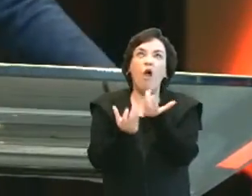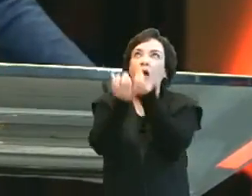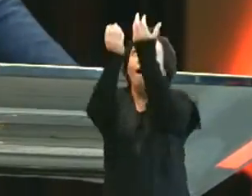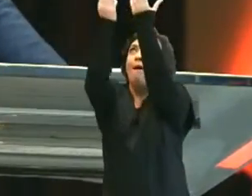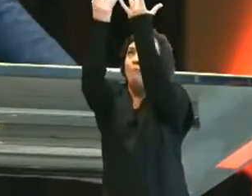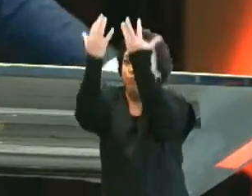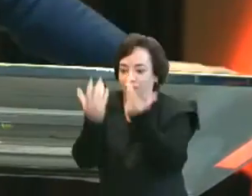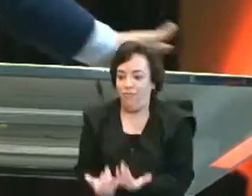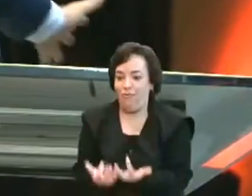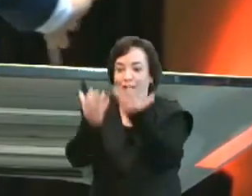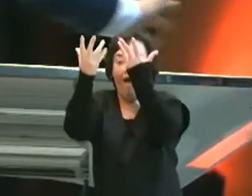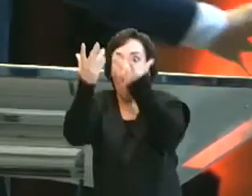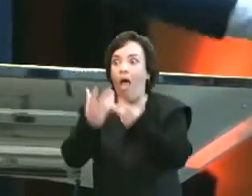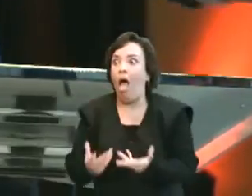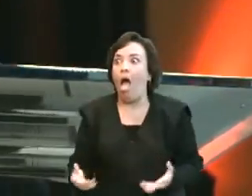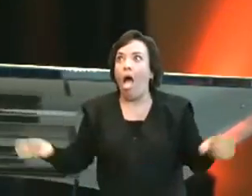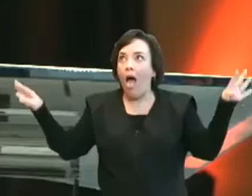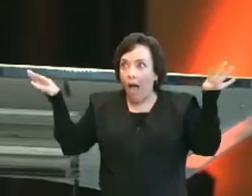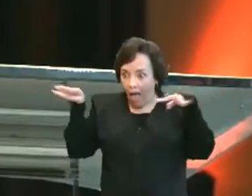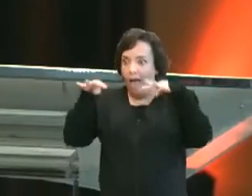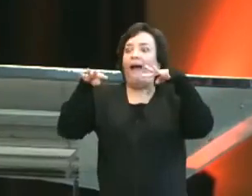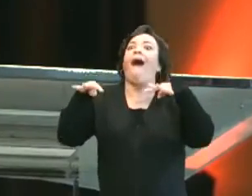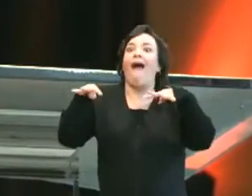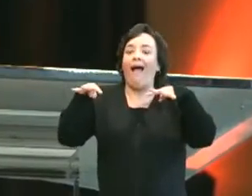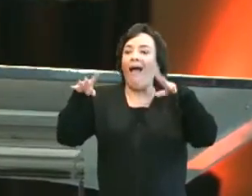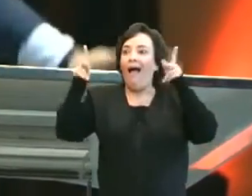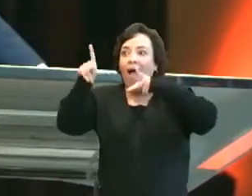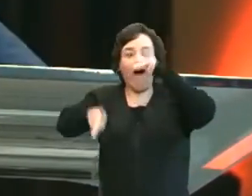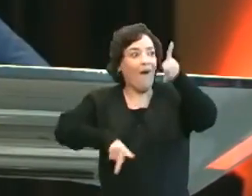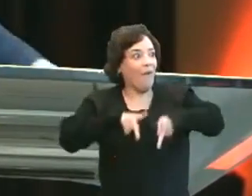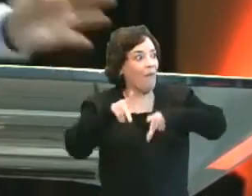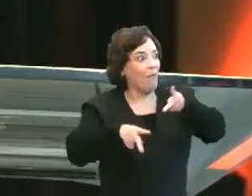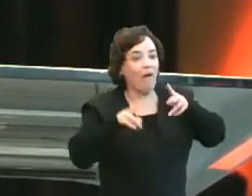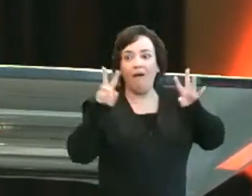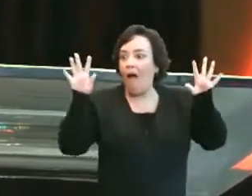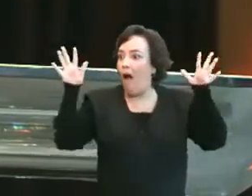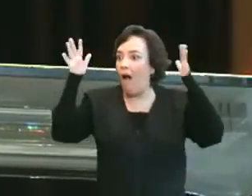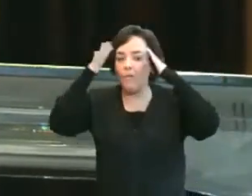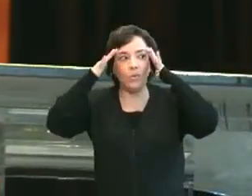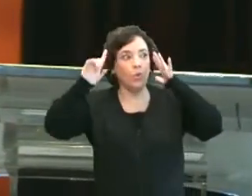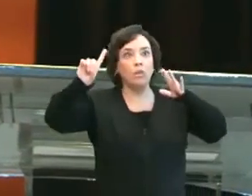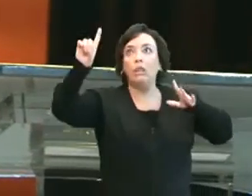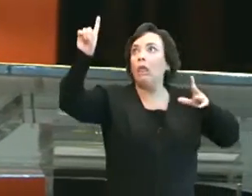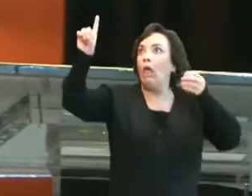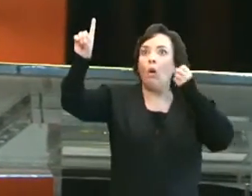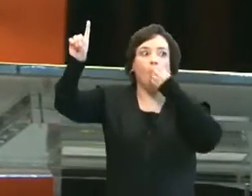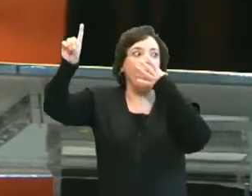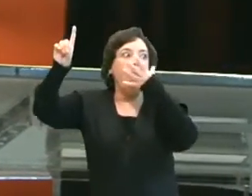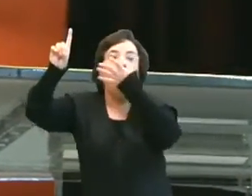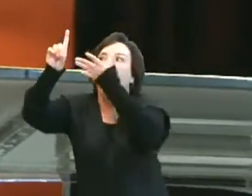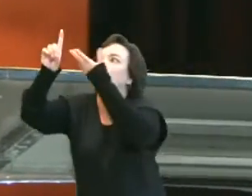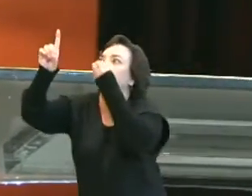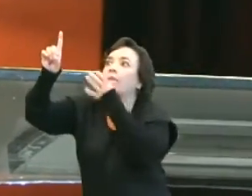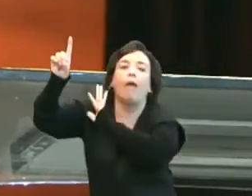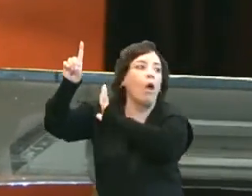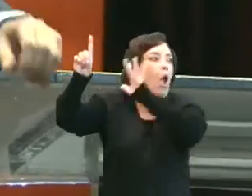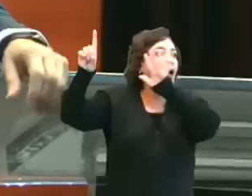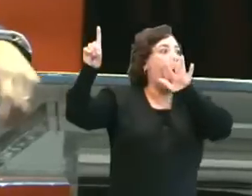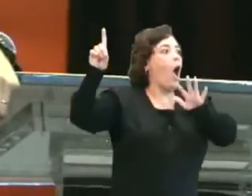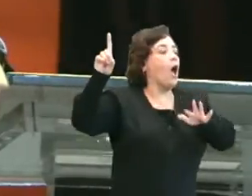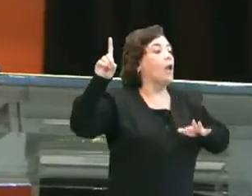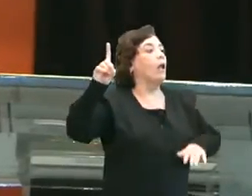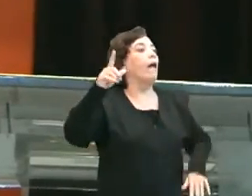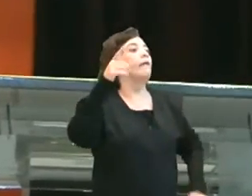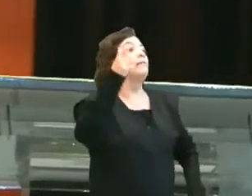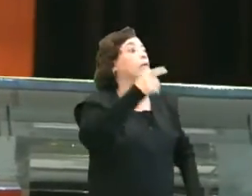Deus. Há um movimento de salvação, aquele homem vê isso, que coisa tremenda. Se não bastasse, ele vai ao rei de